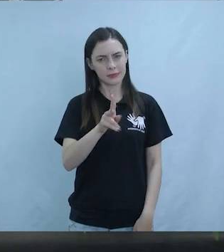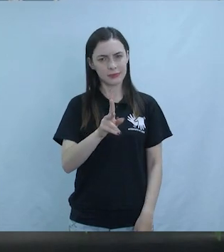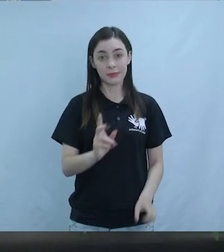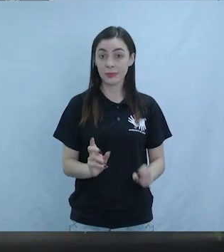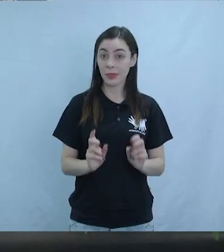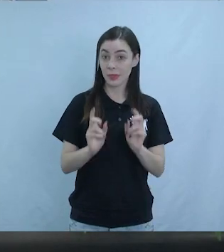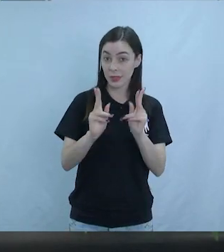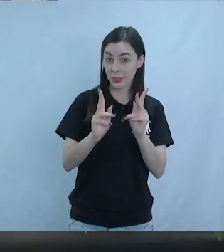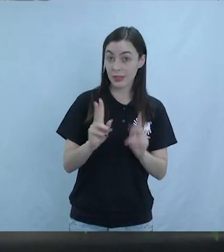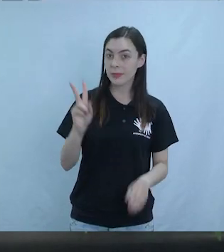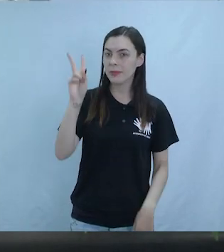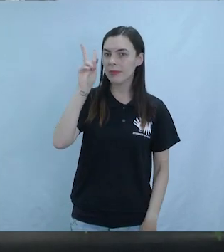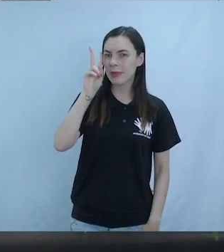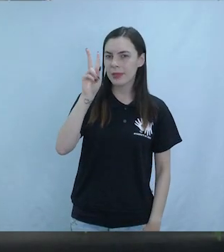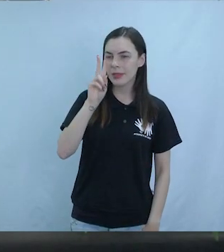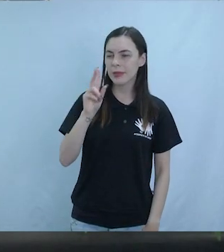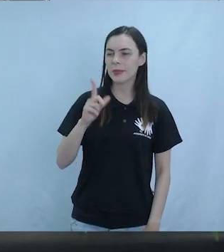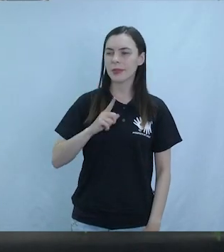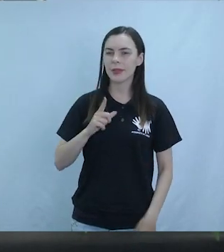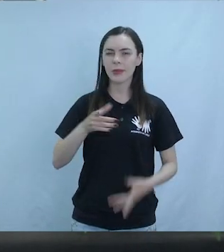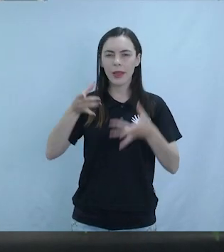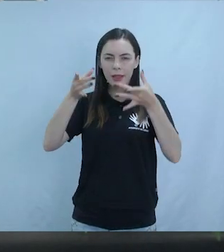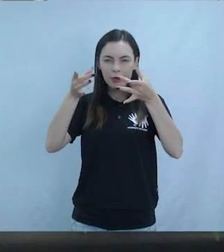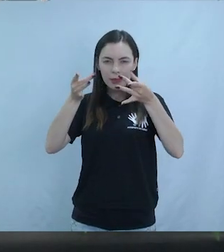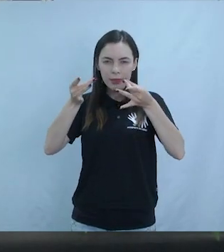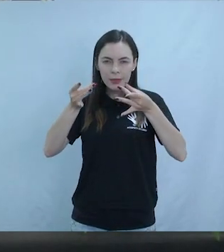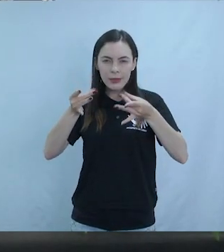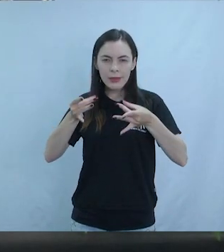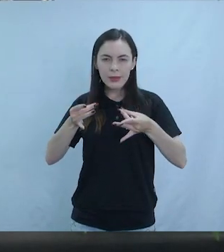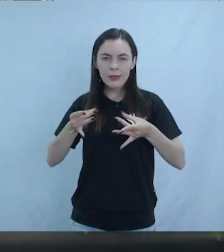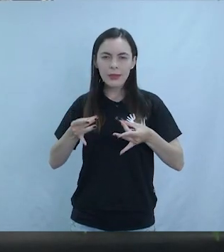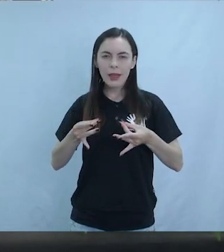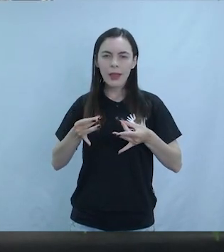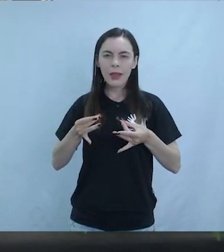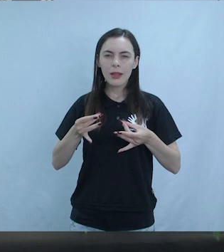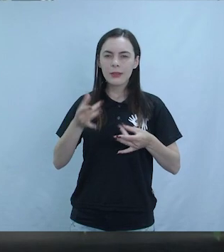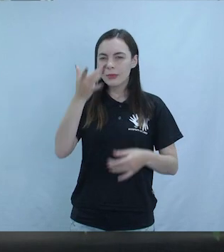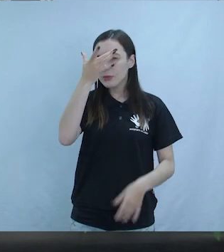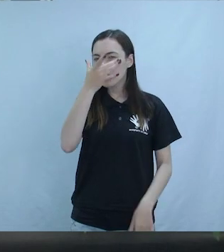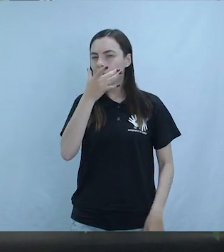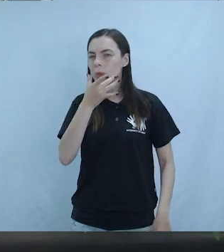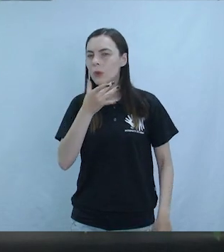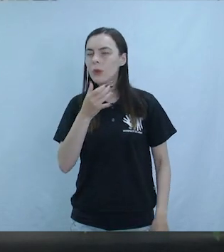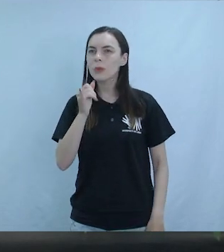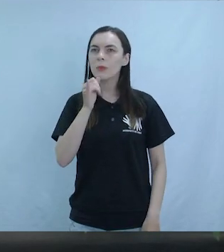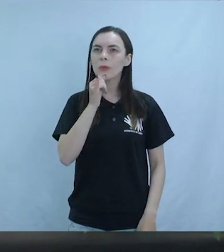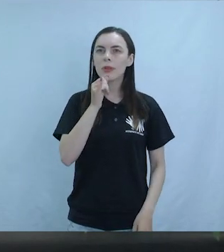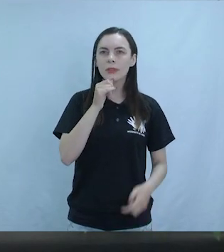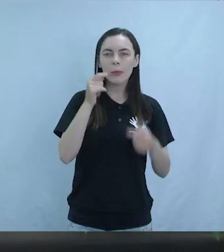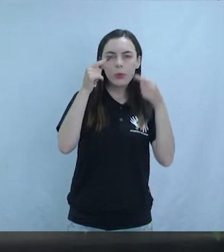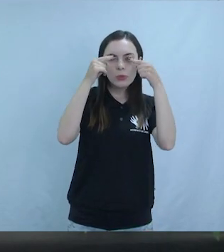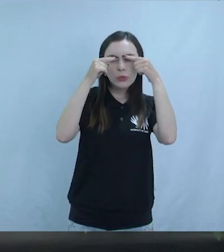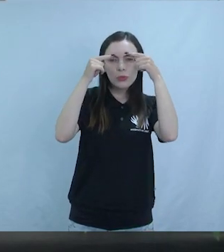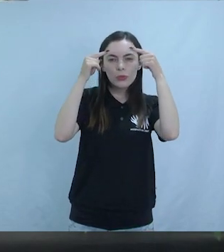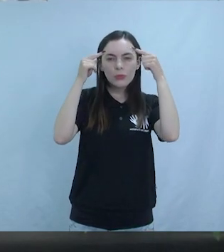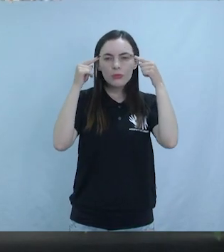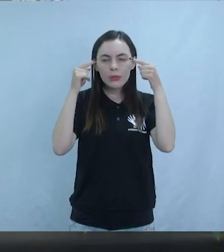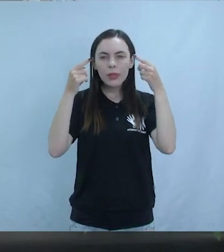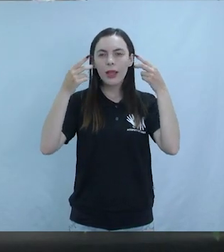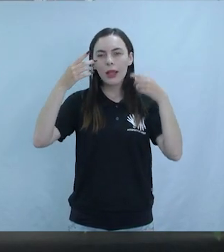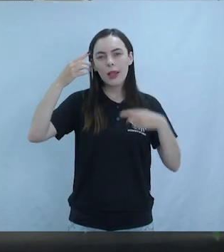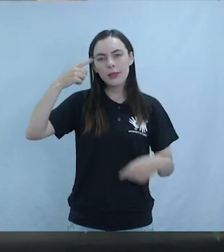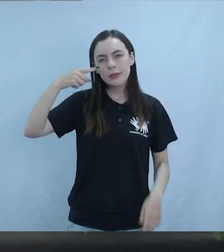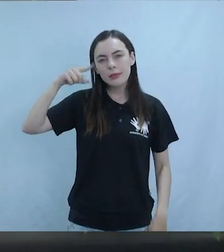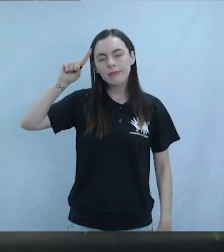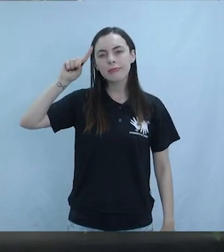continua depois. Mas não esqueça de observar os detalhes do seu rosto, ok? Suas sobrancelhas,